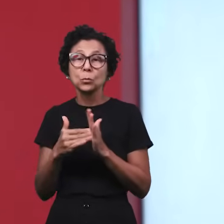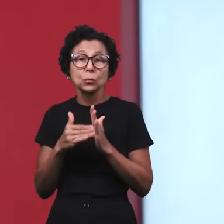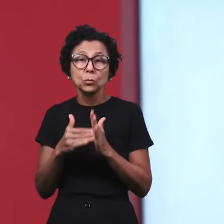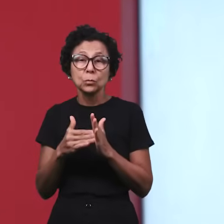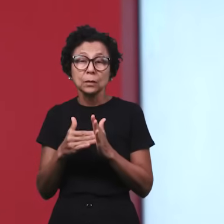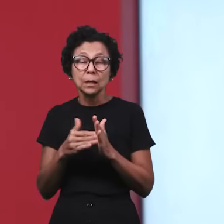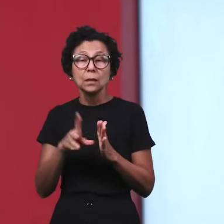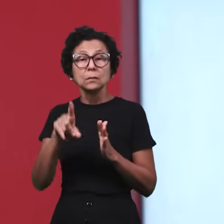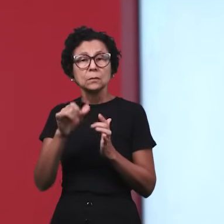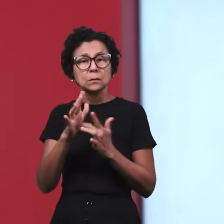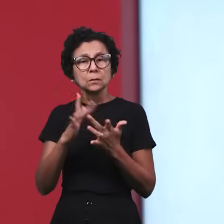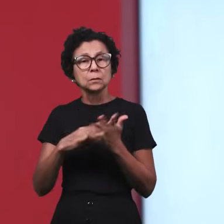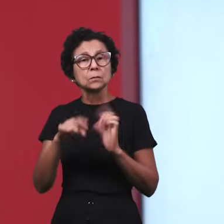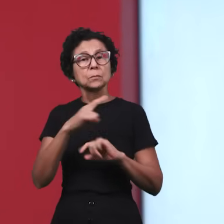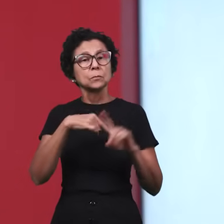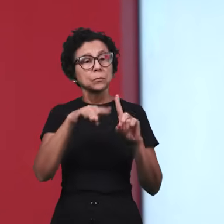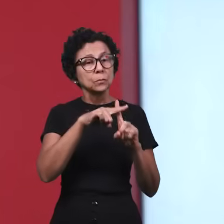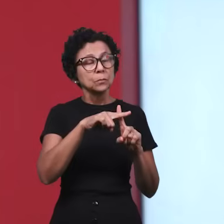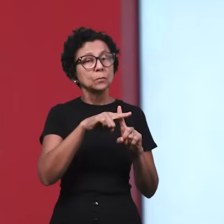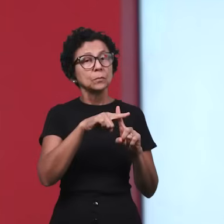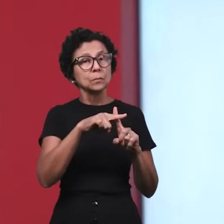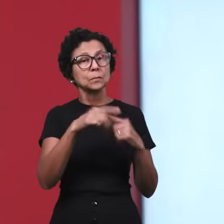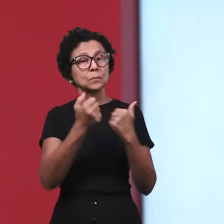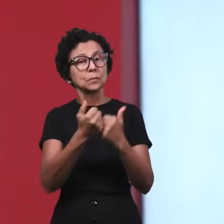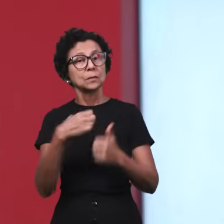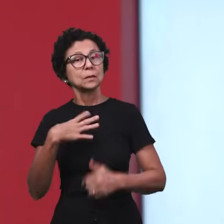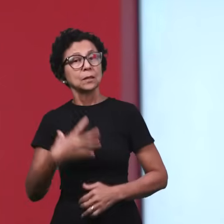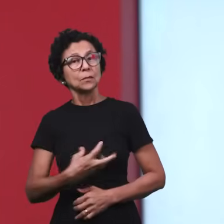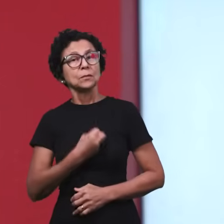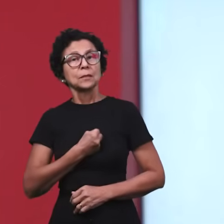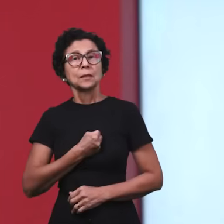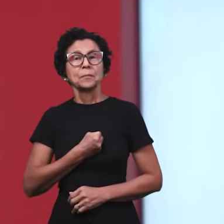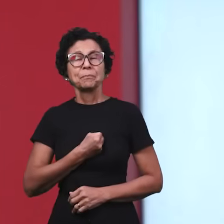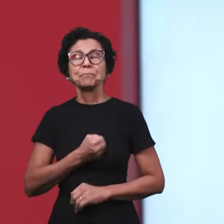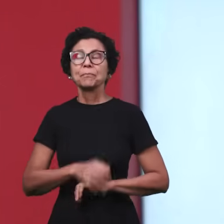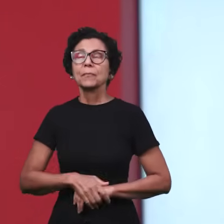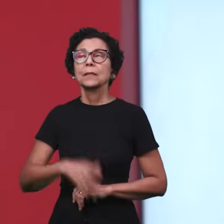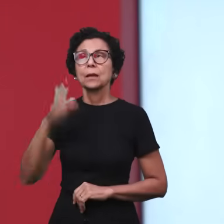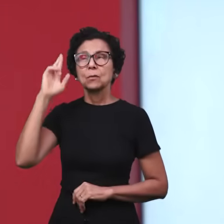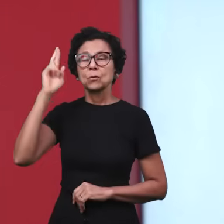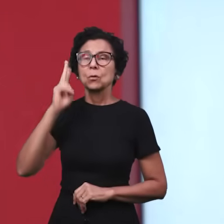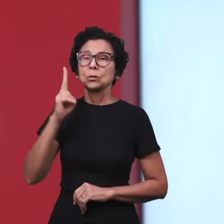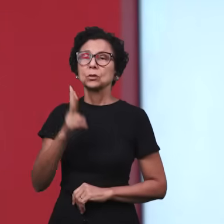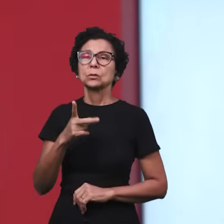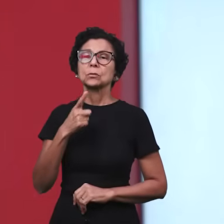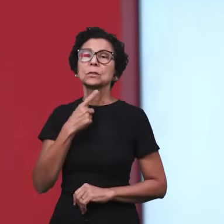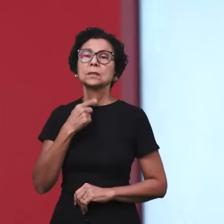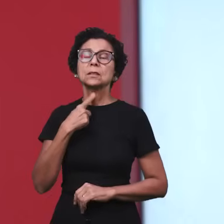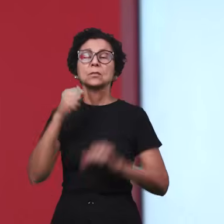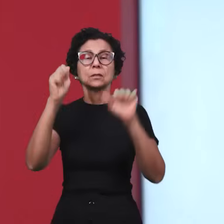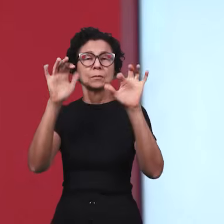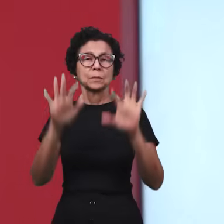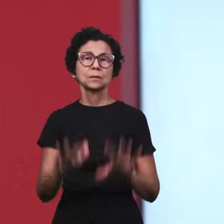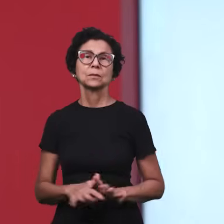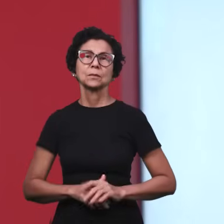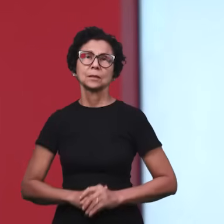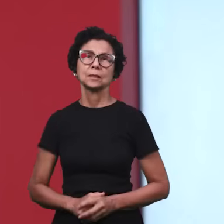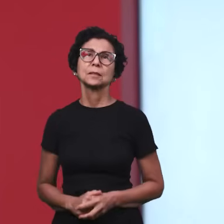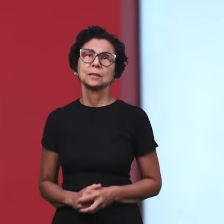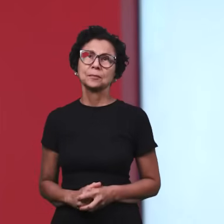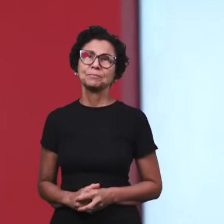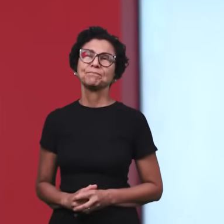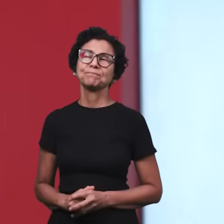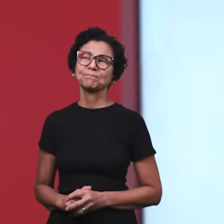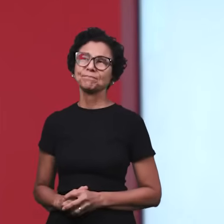salvação. Mas o Senhor ainda se preocupa em nos dar um galardão, em nos dar uma recompensa, porque o nosso Deus é esse Deus cheio de bondade e amor.